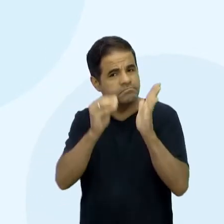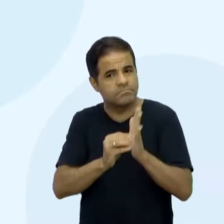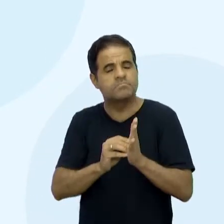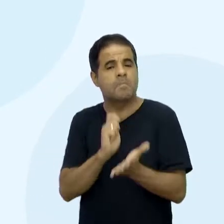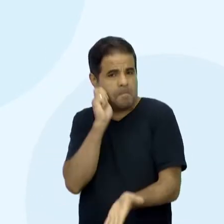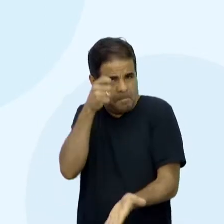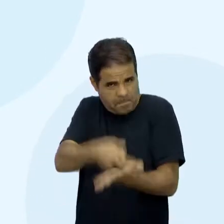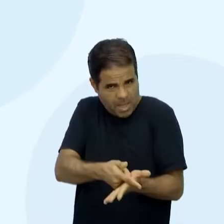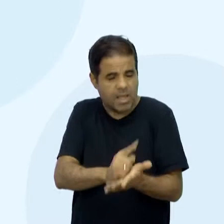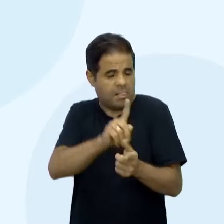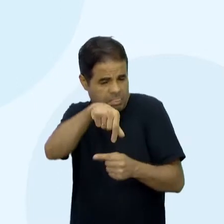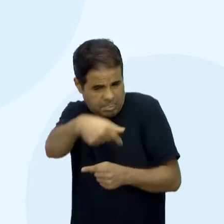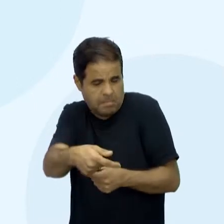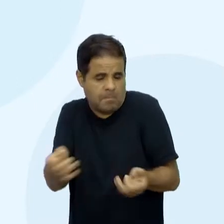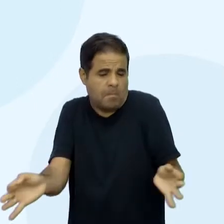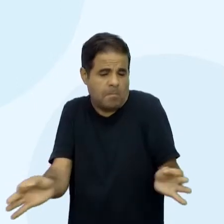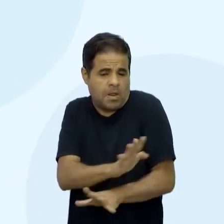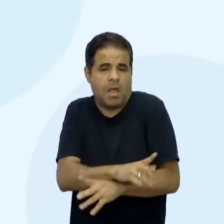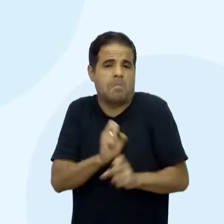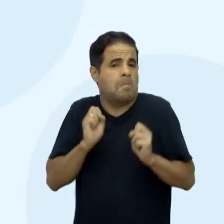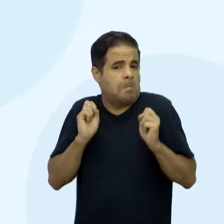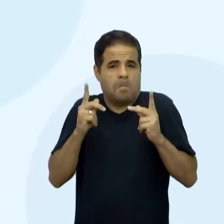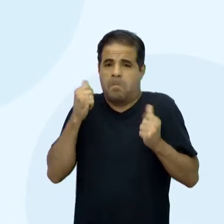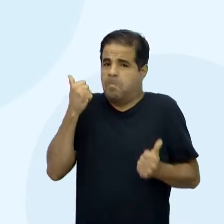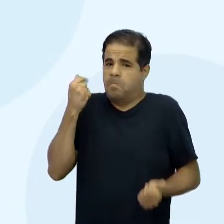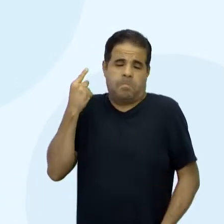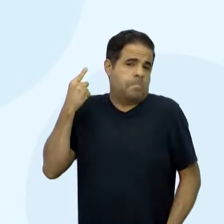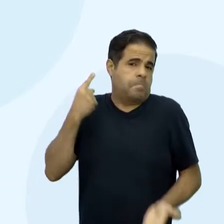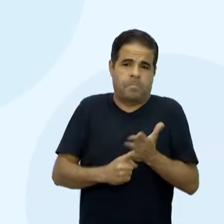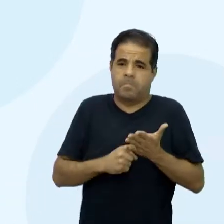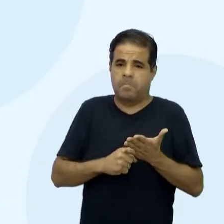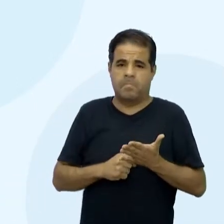paga, depois que você estiver acabando aí